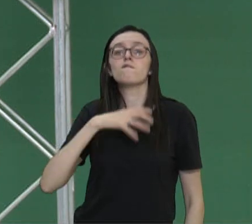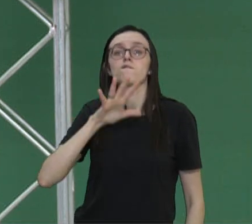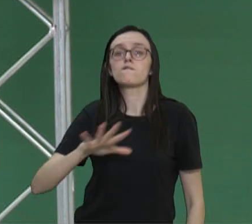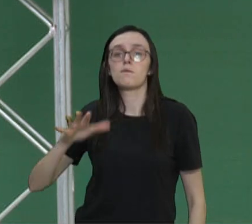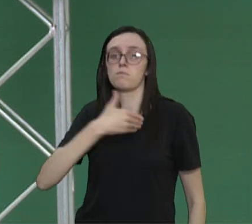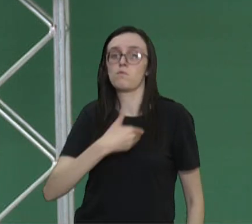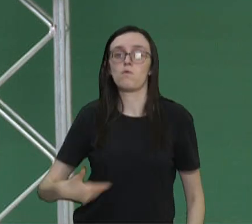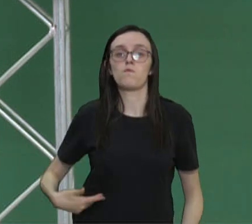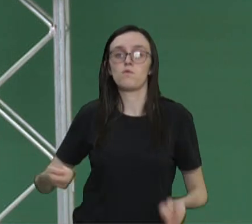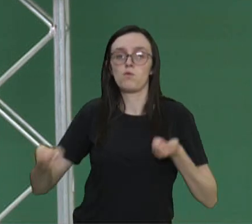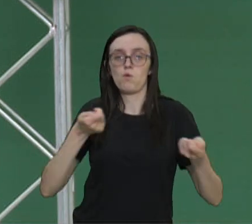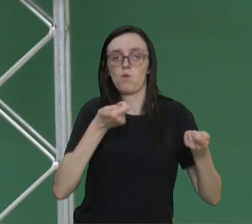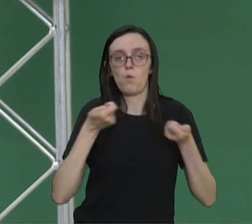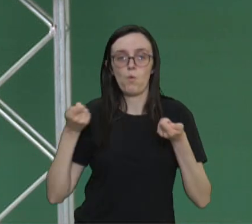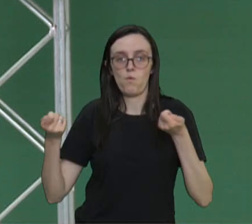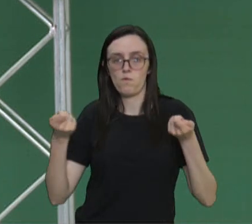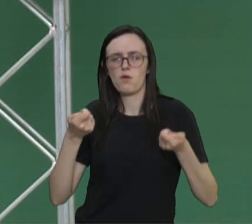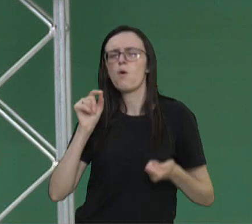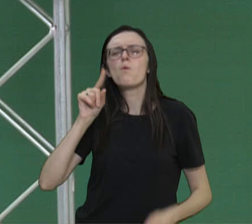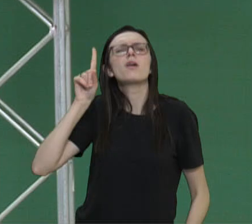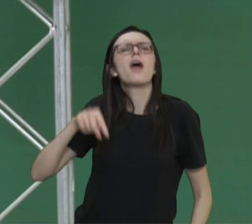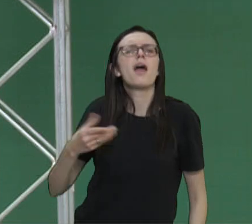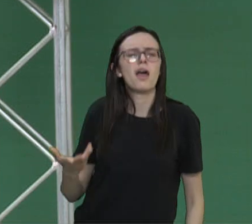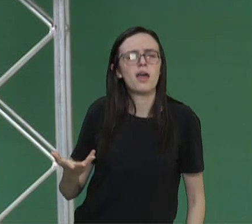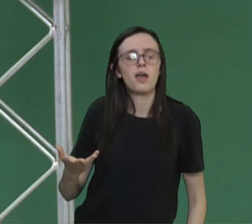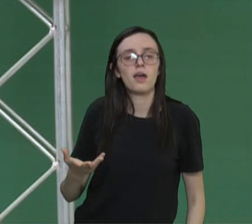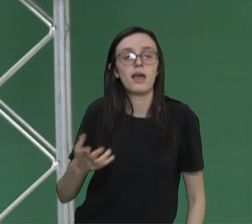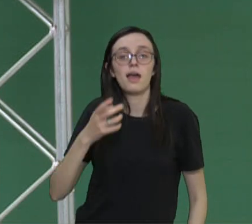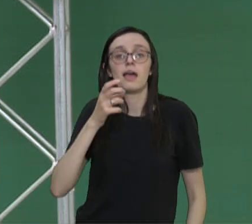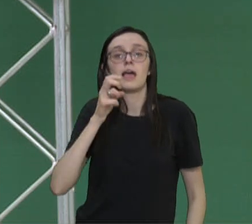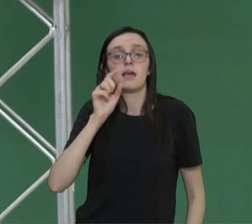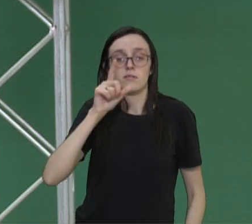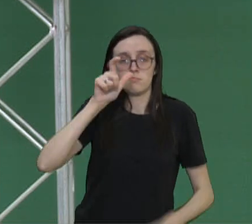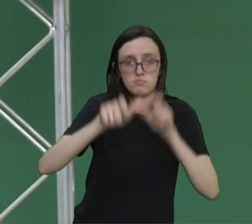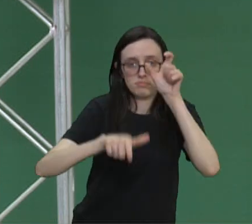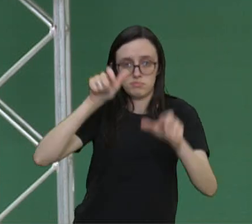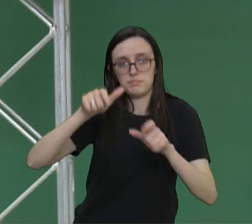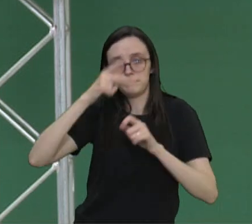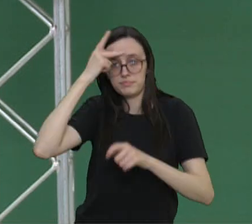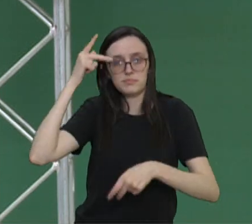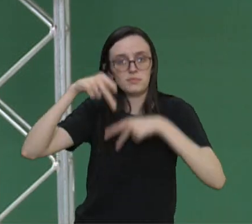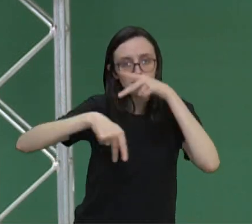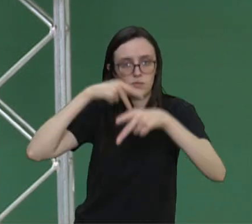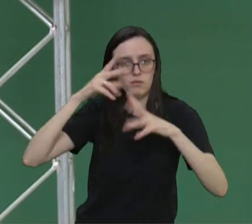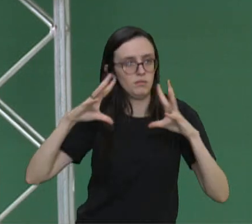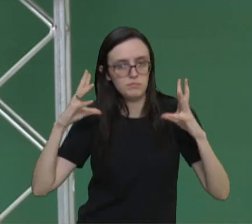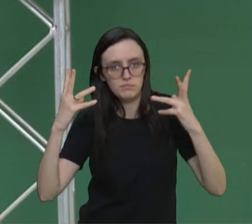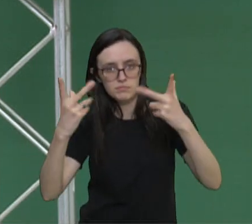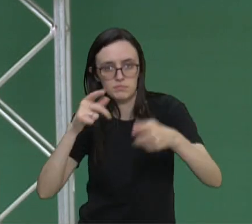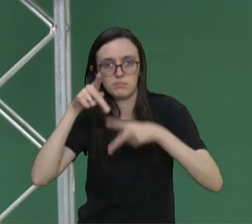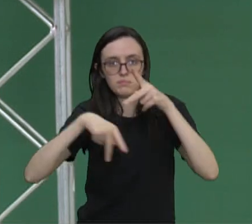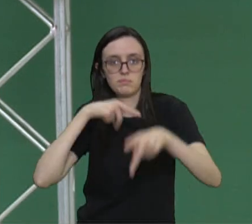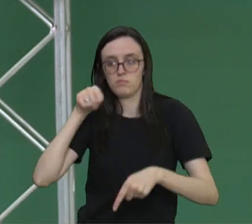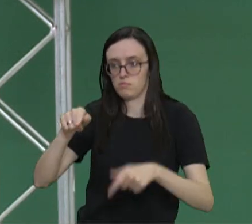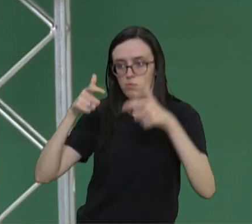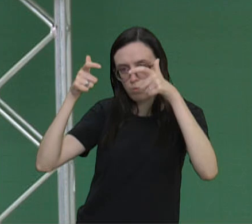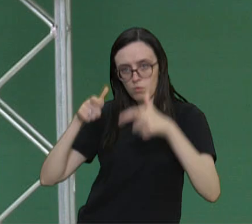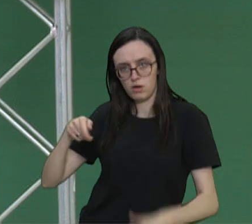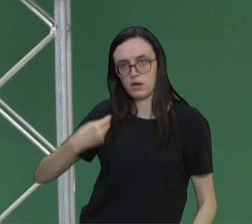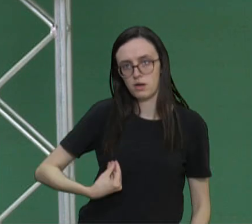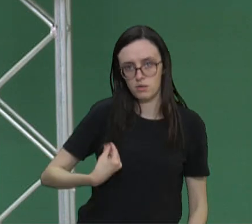Brasil hoje é a república. O que ela é? É quando as pessoas, a população, o povo daquele